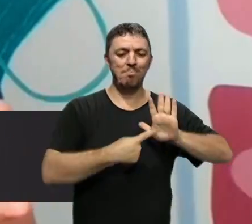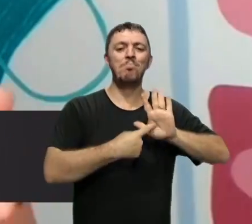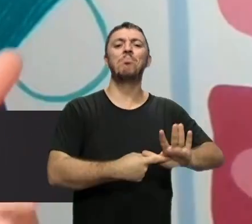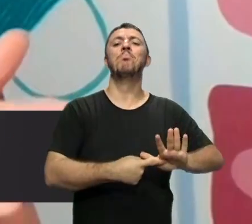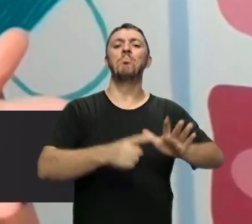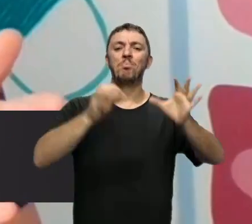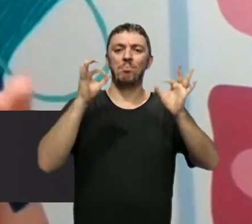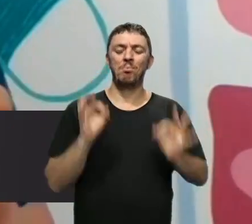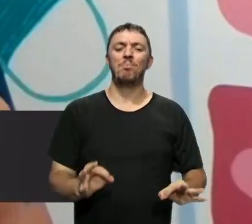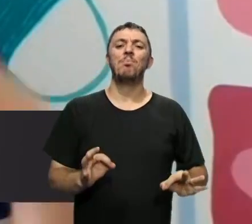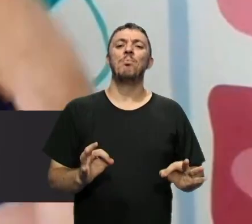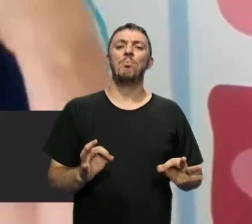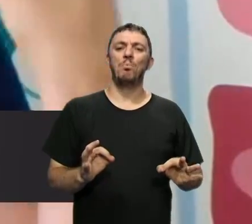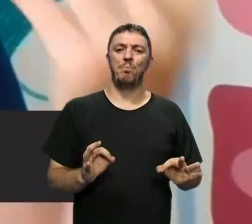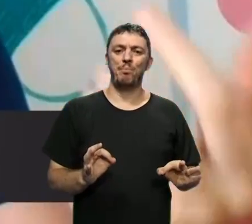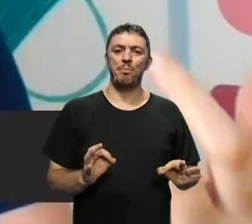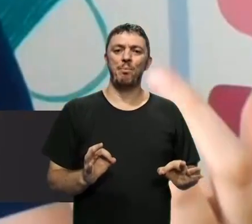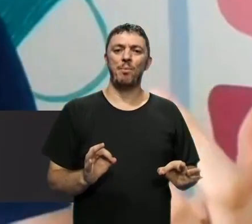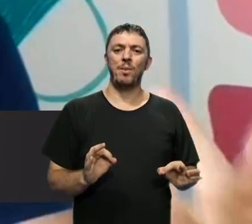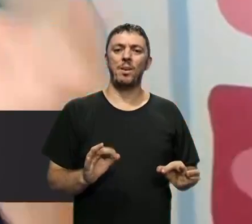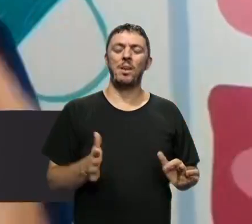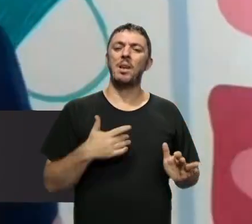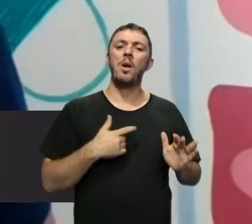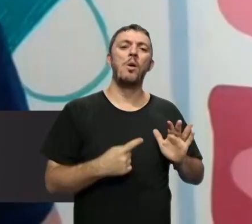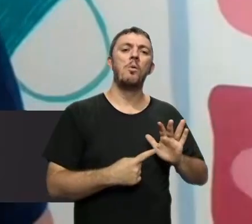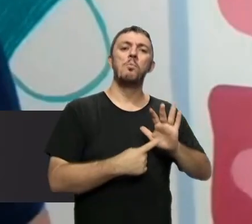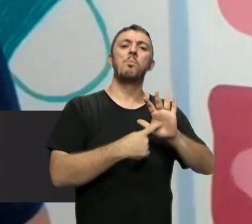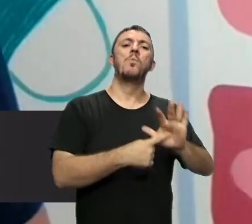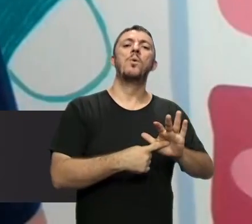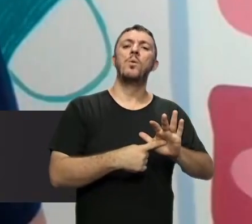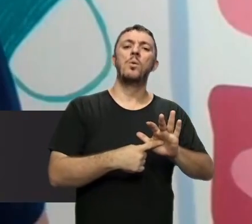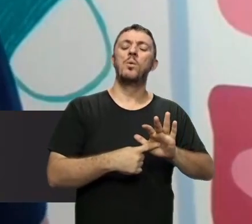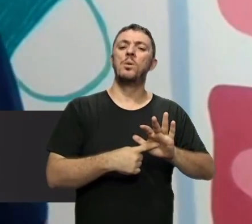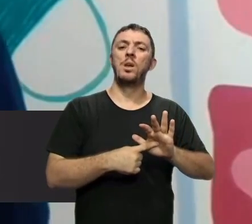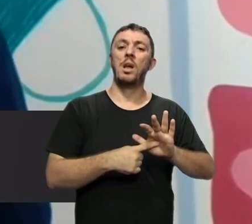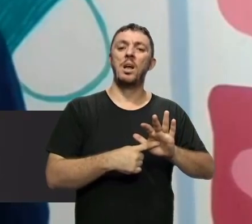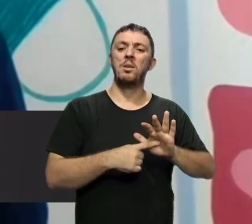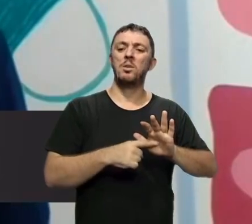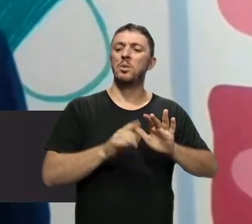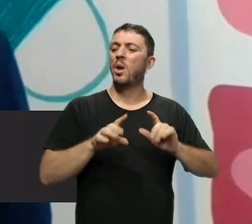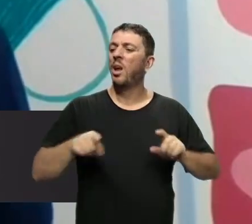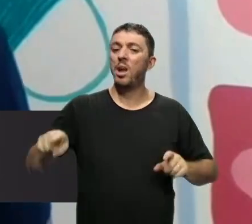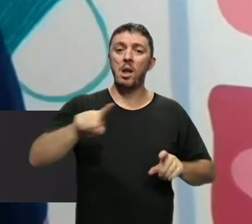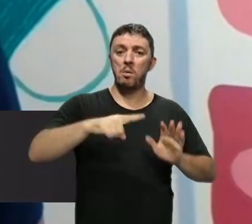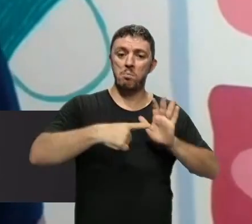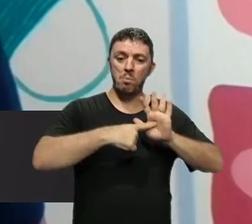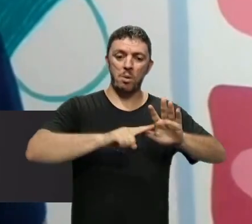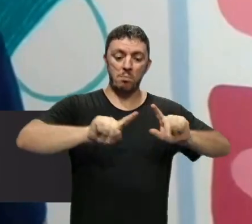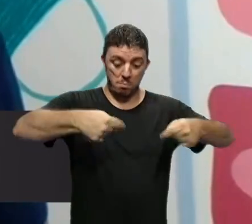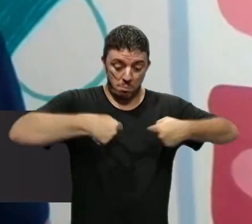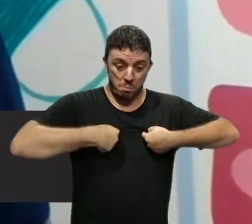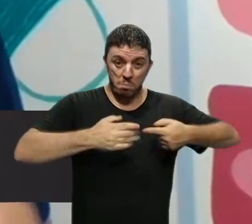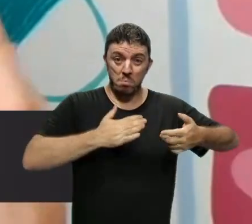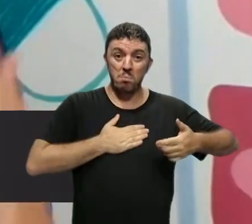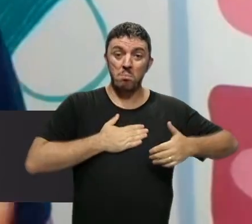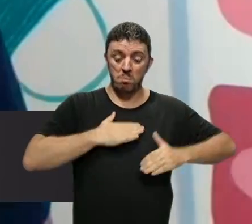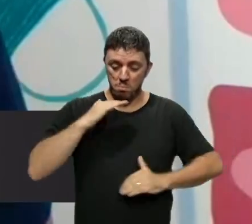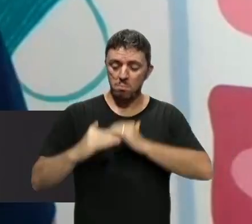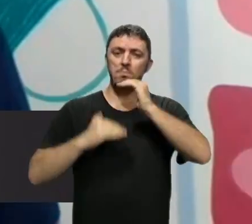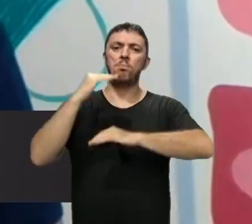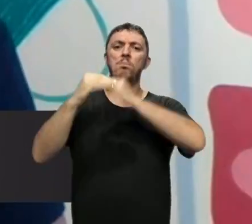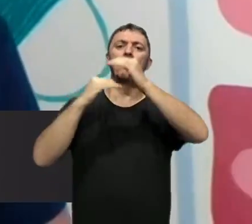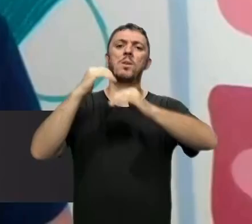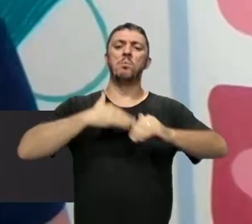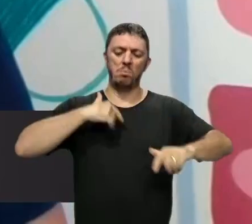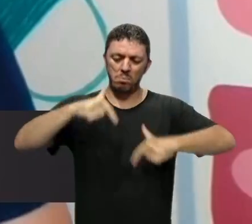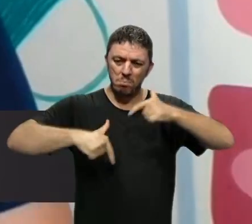precisa mostrar porque eu não estou mostrando só para as outras pessoas, eu estou mostrando para mim mesma o quanto eu estou crescendo no meu trabalho, o quanto